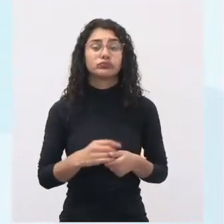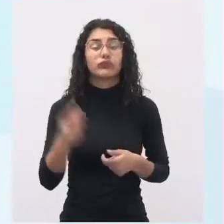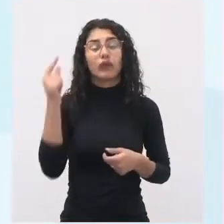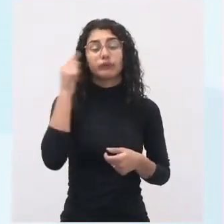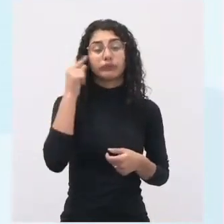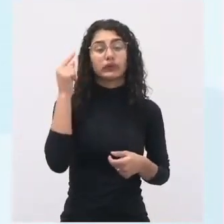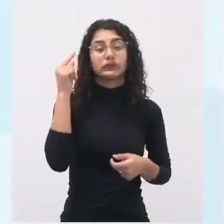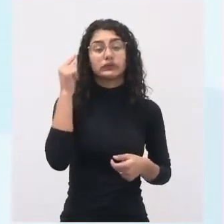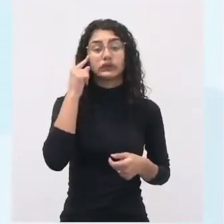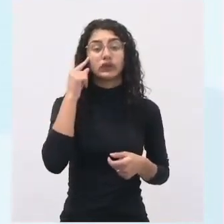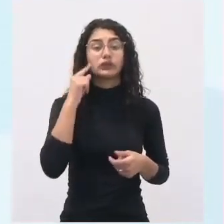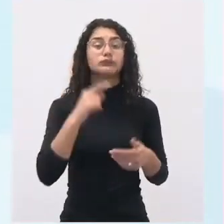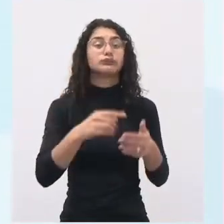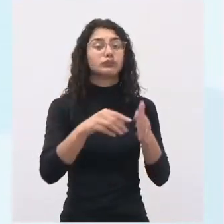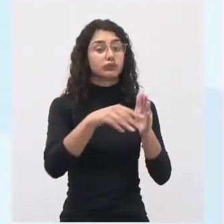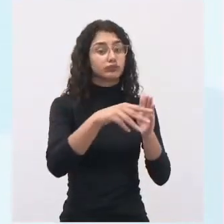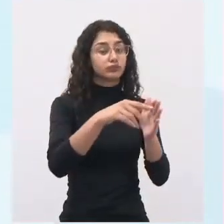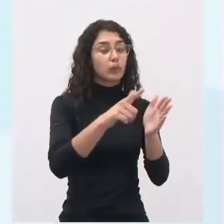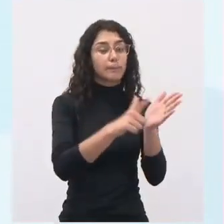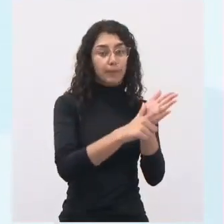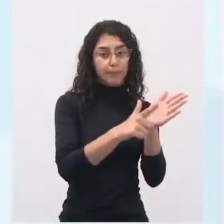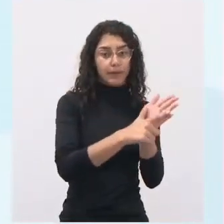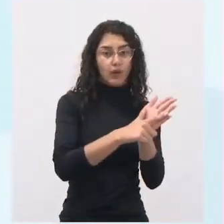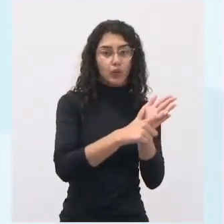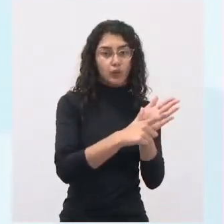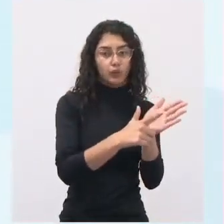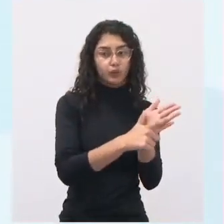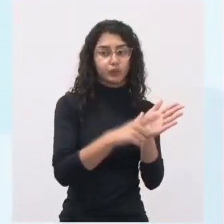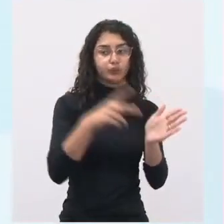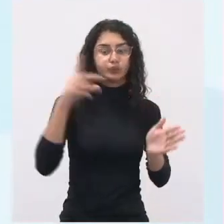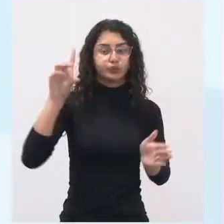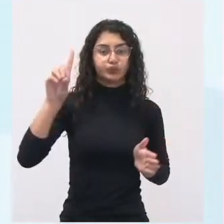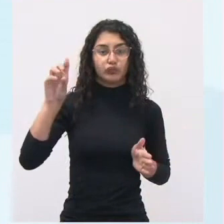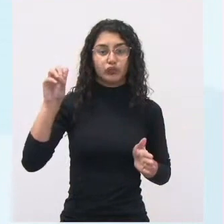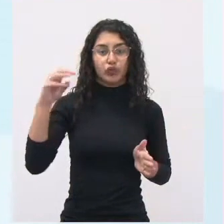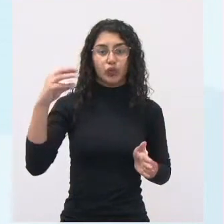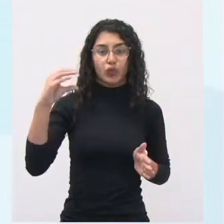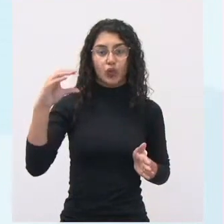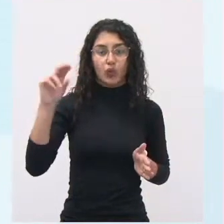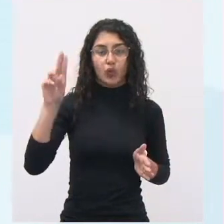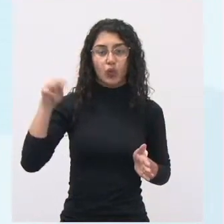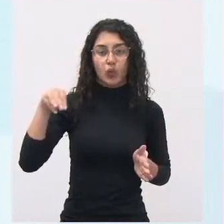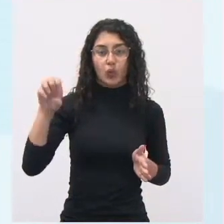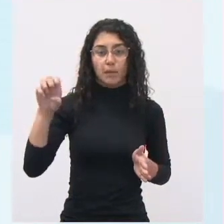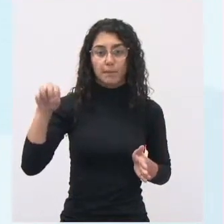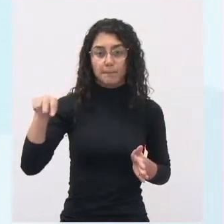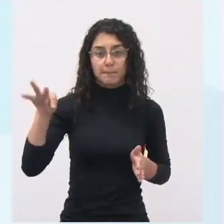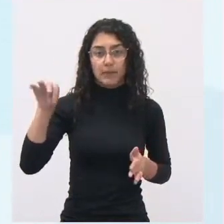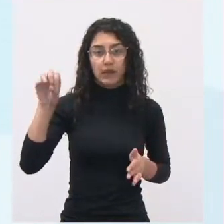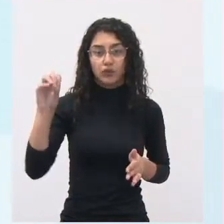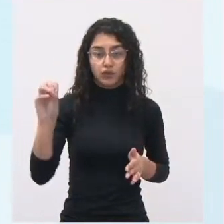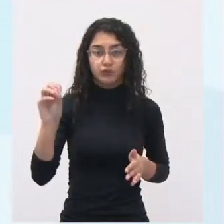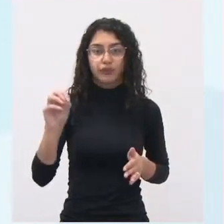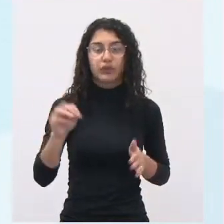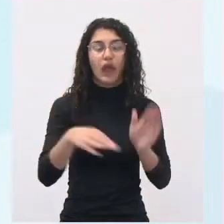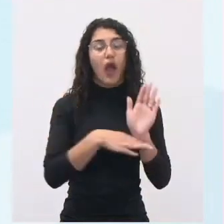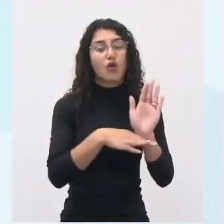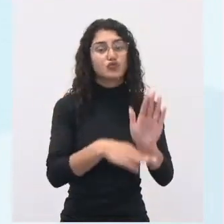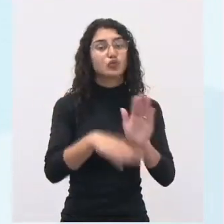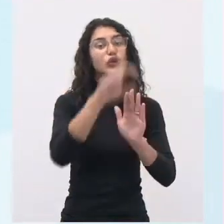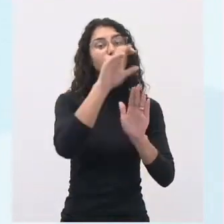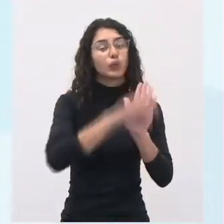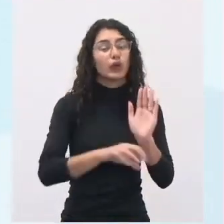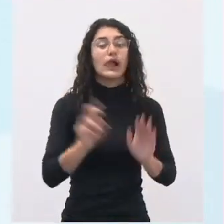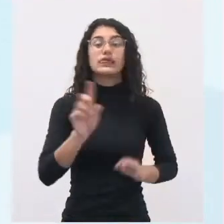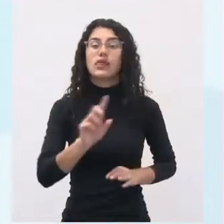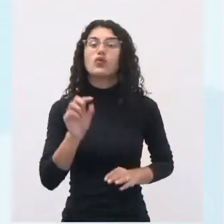pensando que é um documento, né, que foi usado como orientador para a construção dos currículos, não só do Estado de